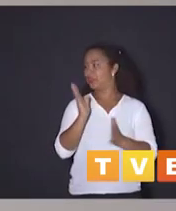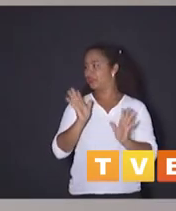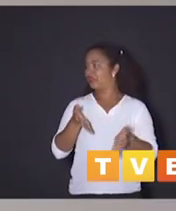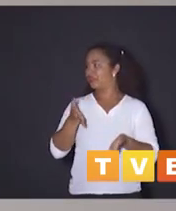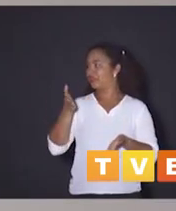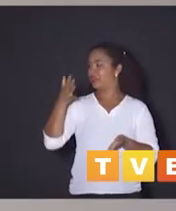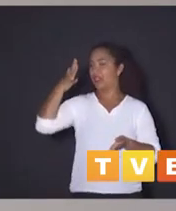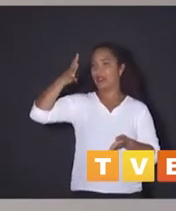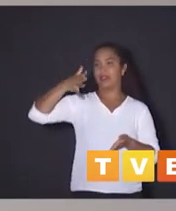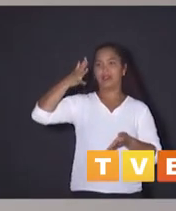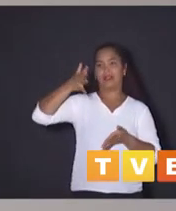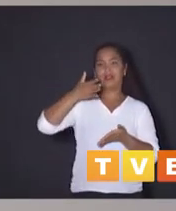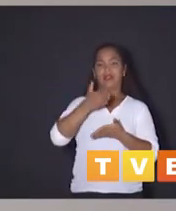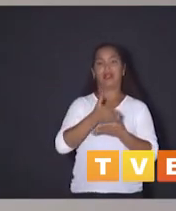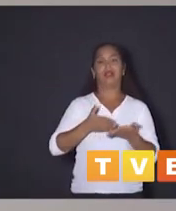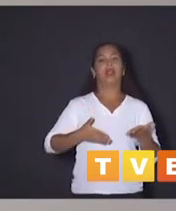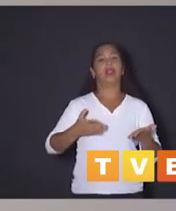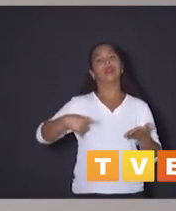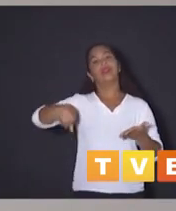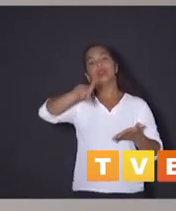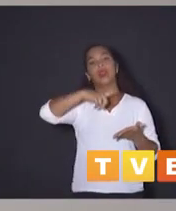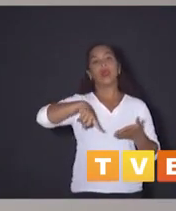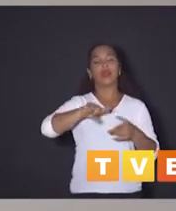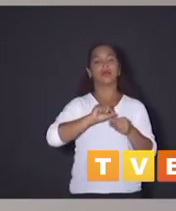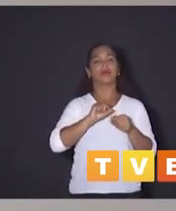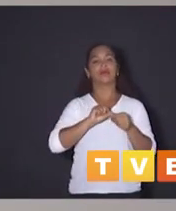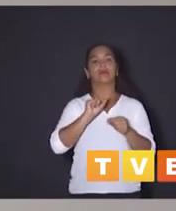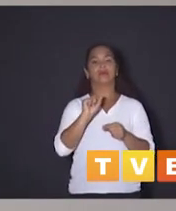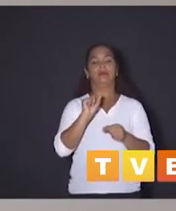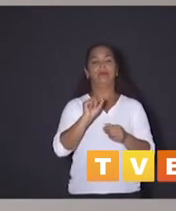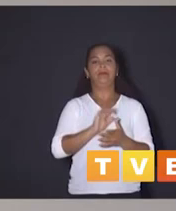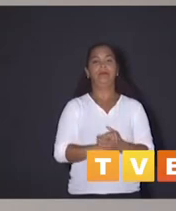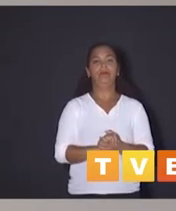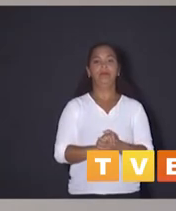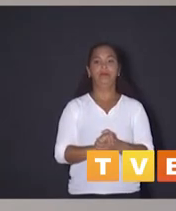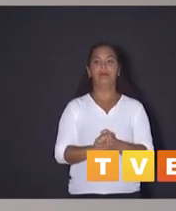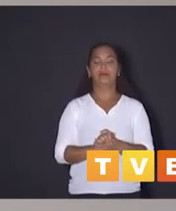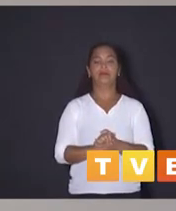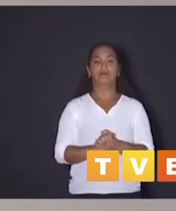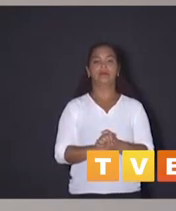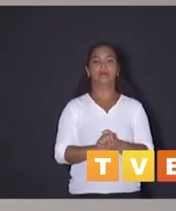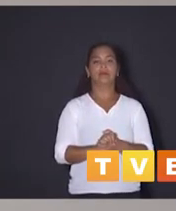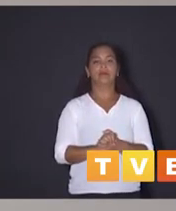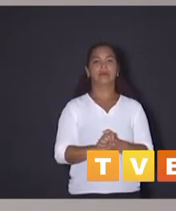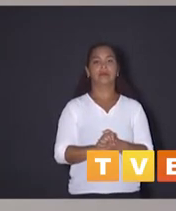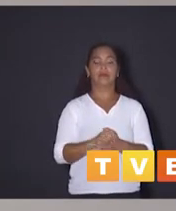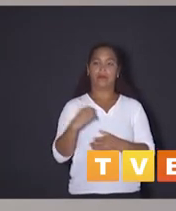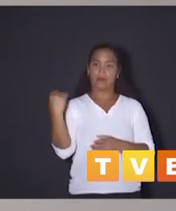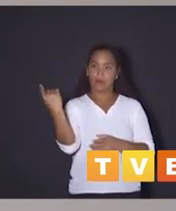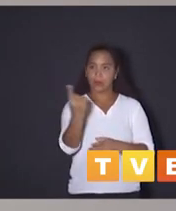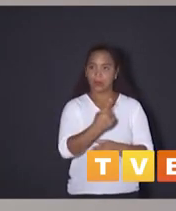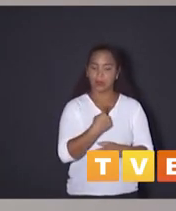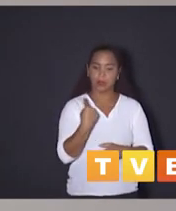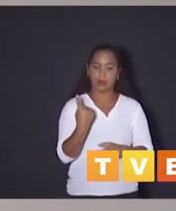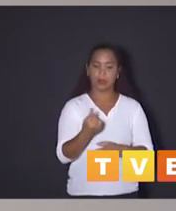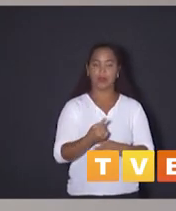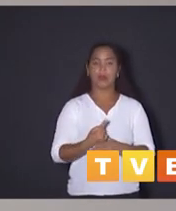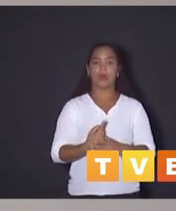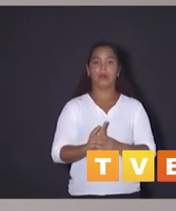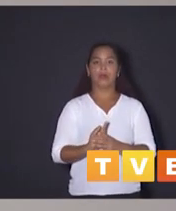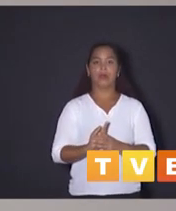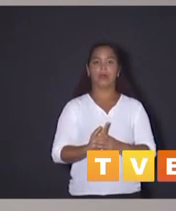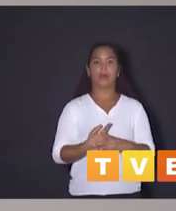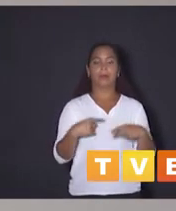é qual é a alternativa que nós temos é a alternativa que nós temos é que a gente possa no